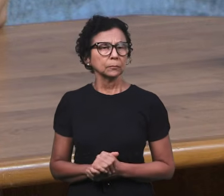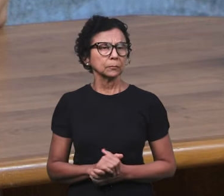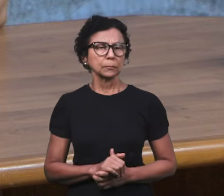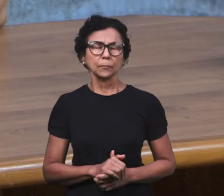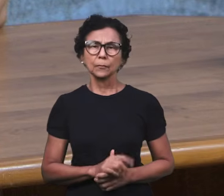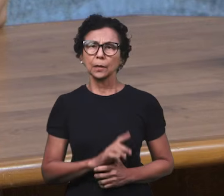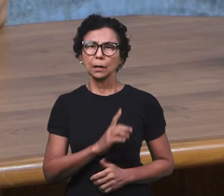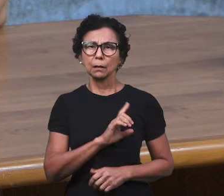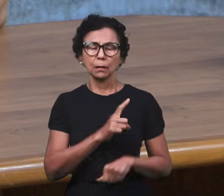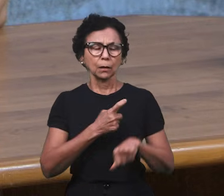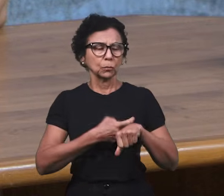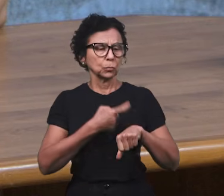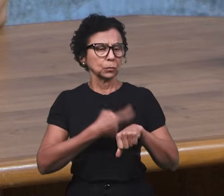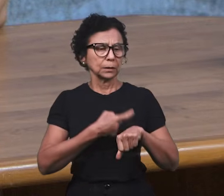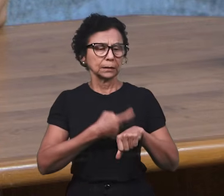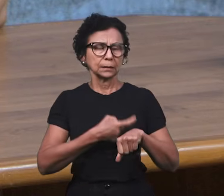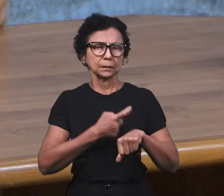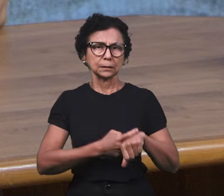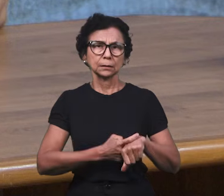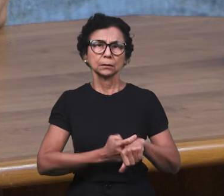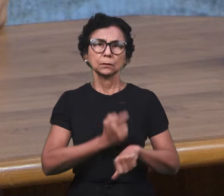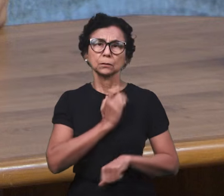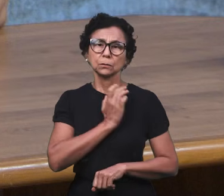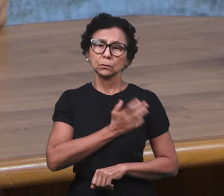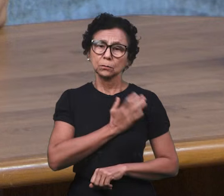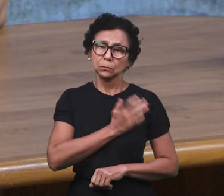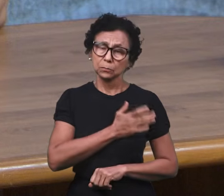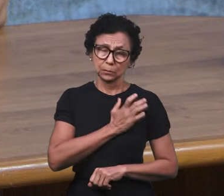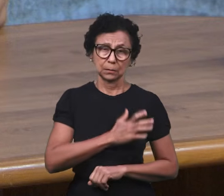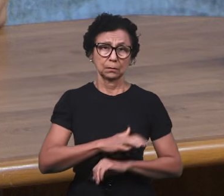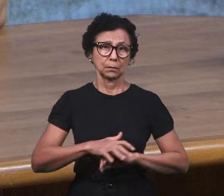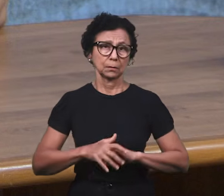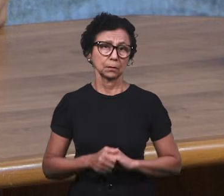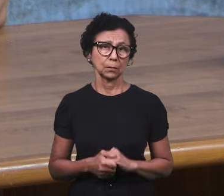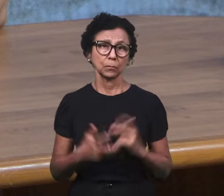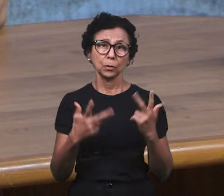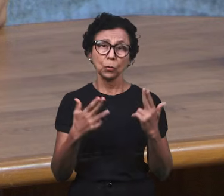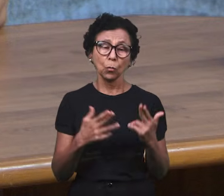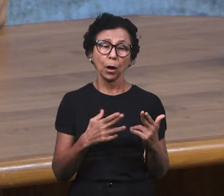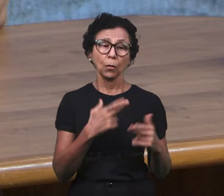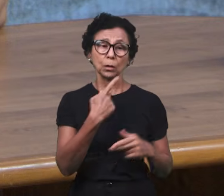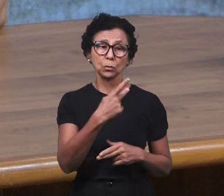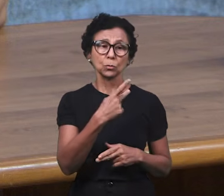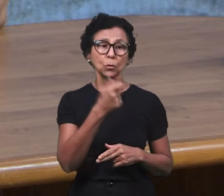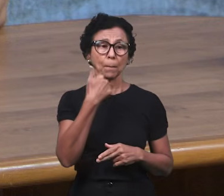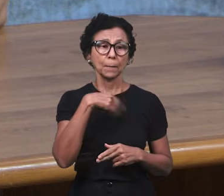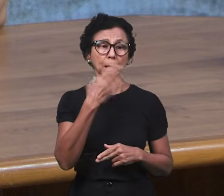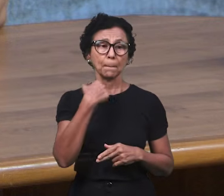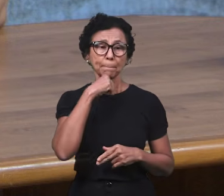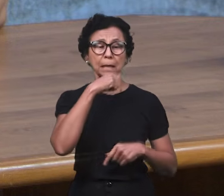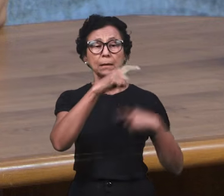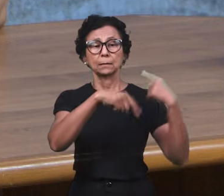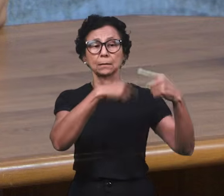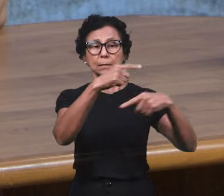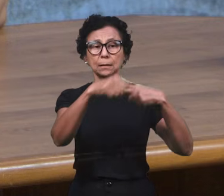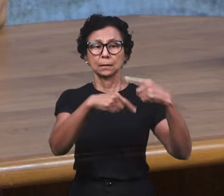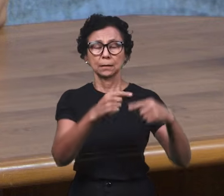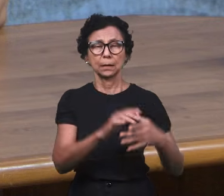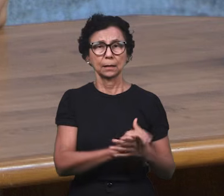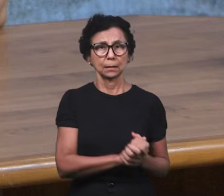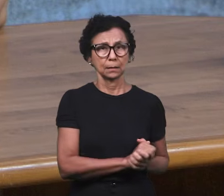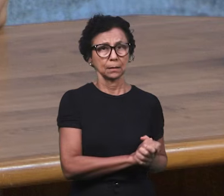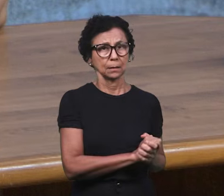endureçais agora a vossa cerviz como vossos pais. Dai a mão ao Senhor